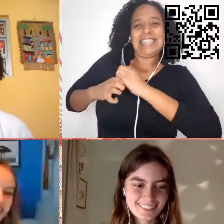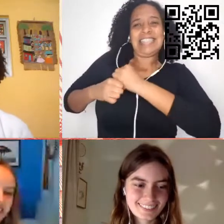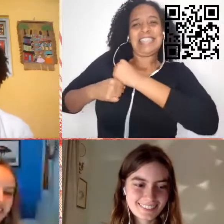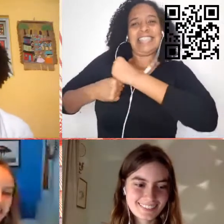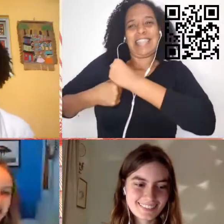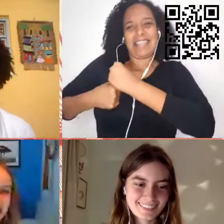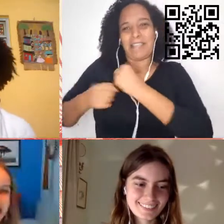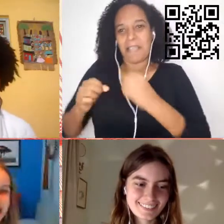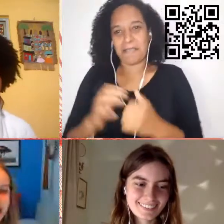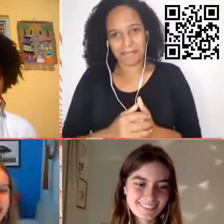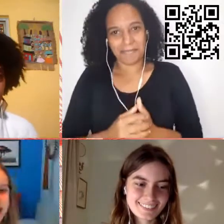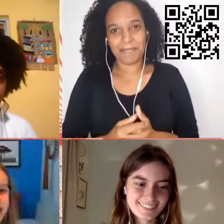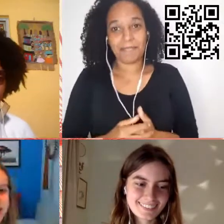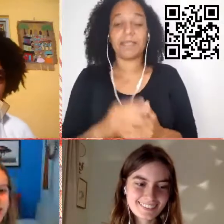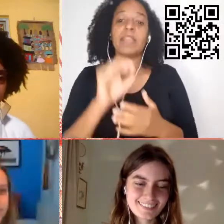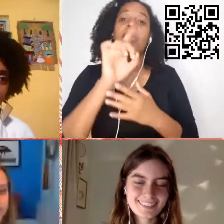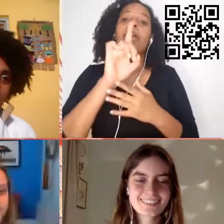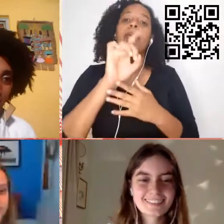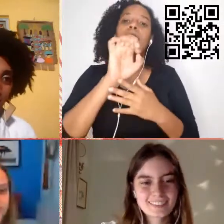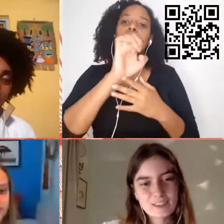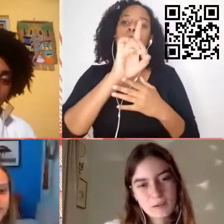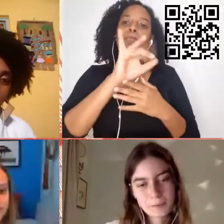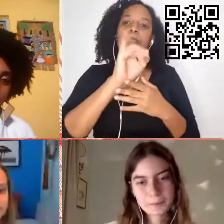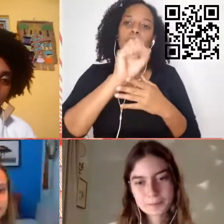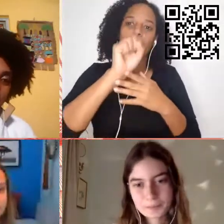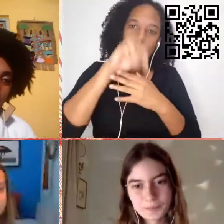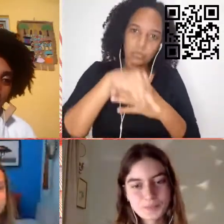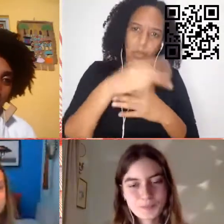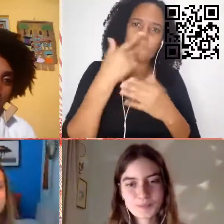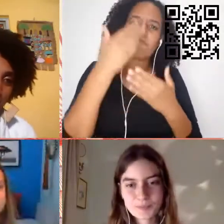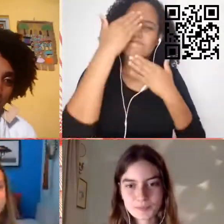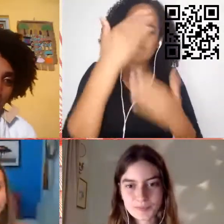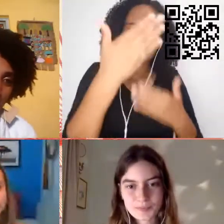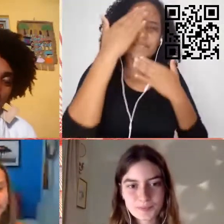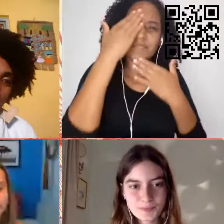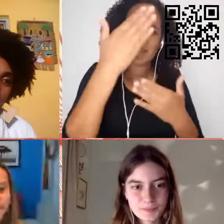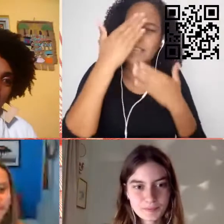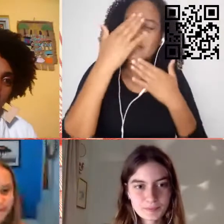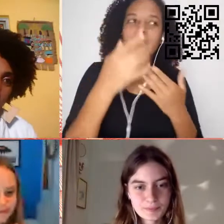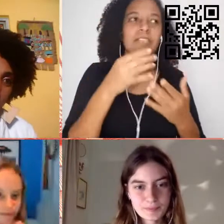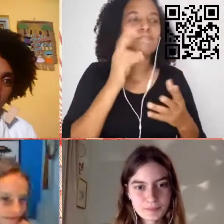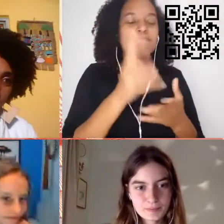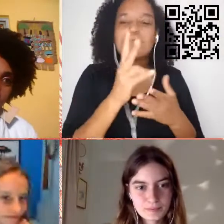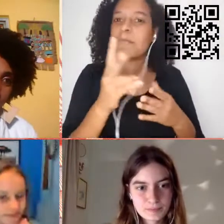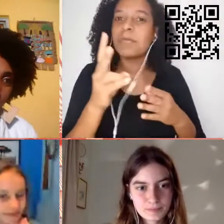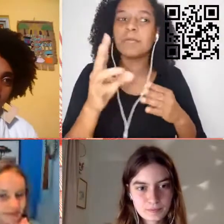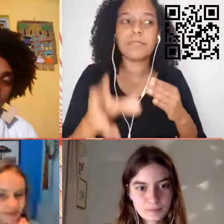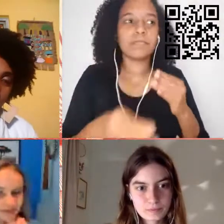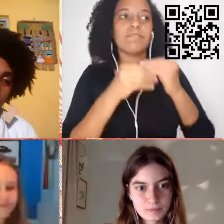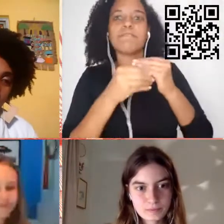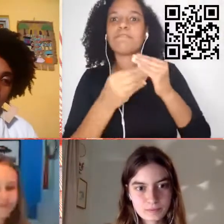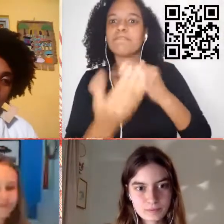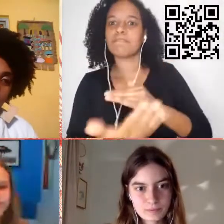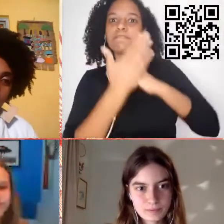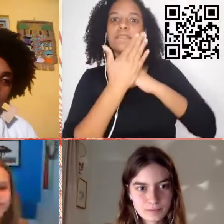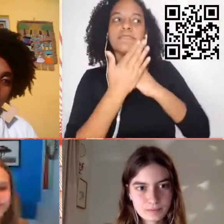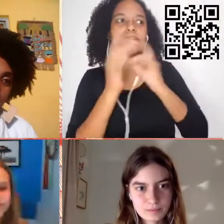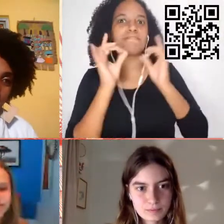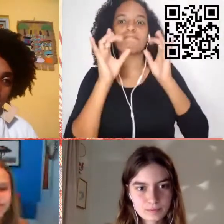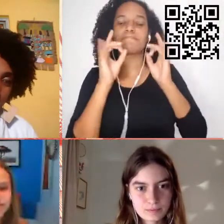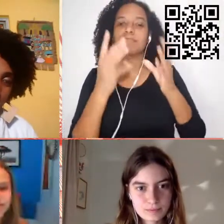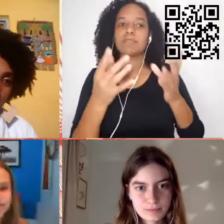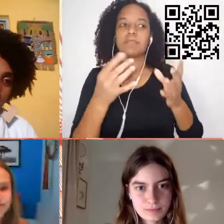Edmilson, muito, muito obrigado. Você sempre com a sua contribuição em excelência, né?